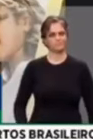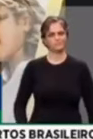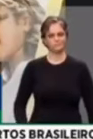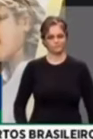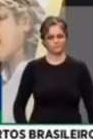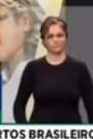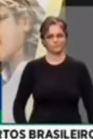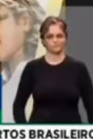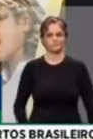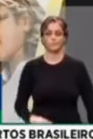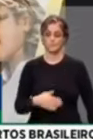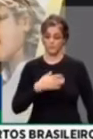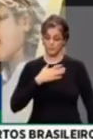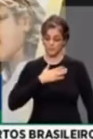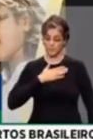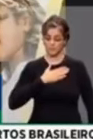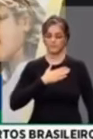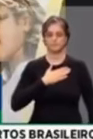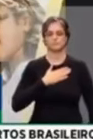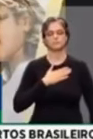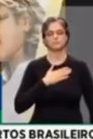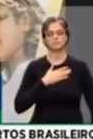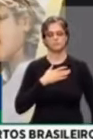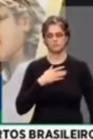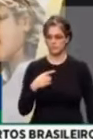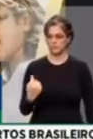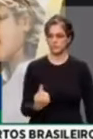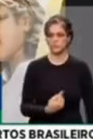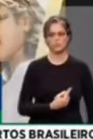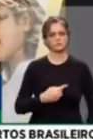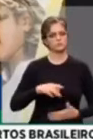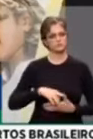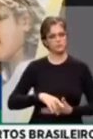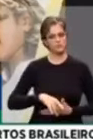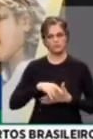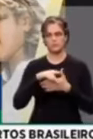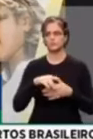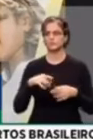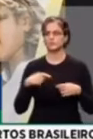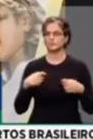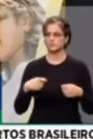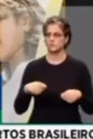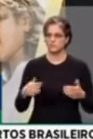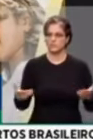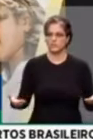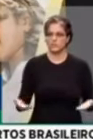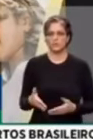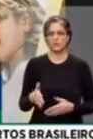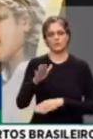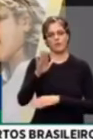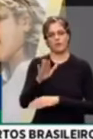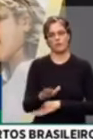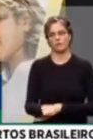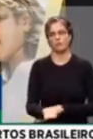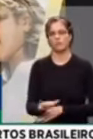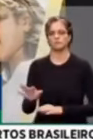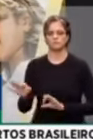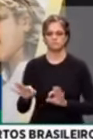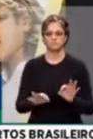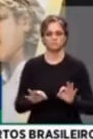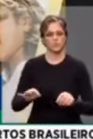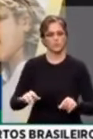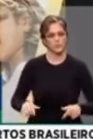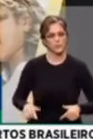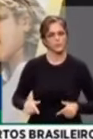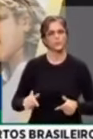menos, da nossa parte, nós deveríamos, líderes partidários, pelo menos nesta tarde, nós encaminharmos a discussão,